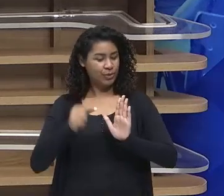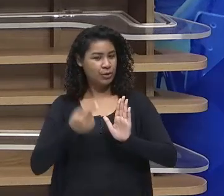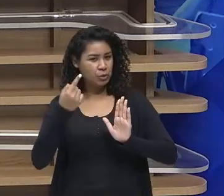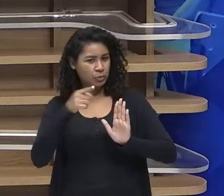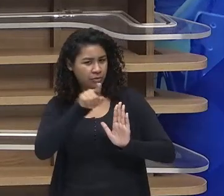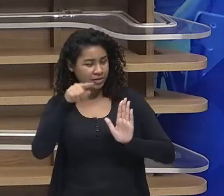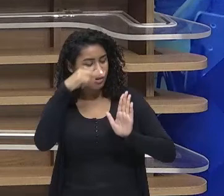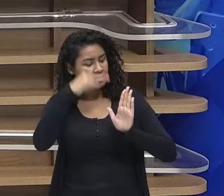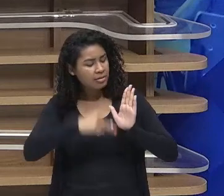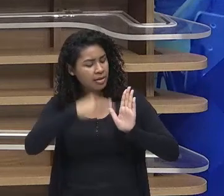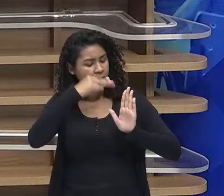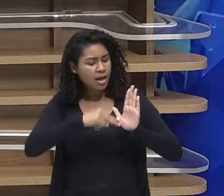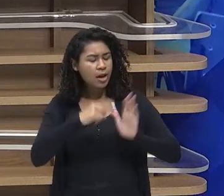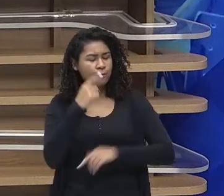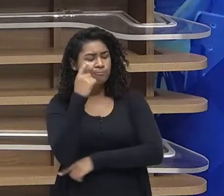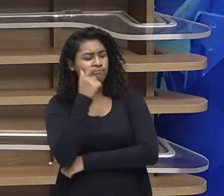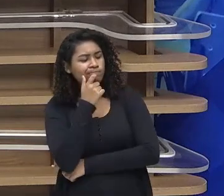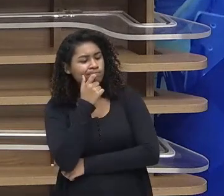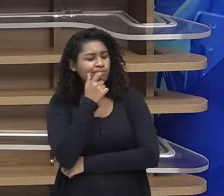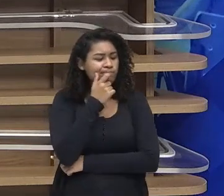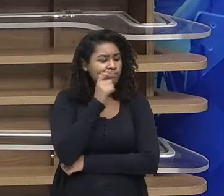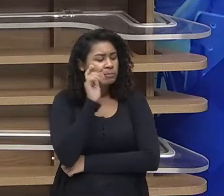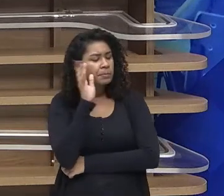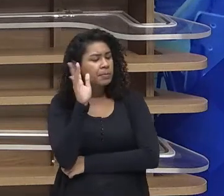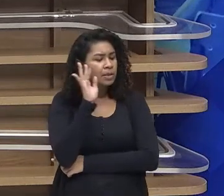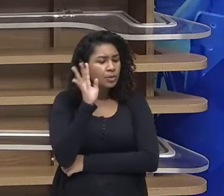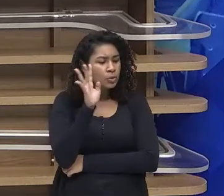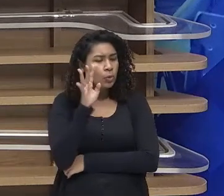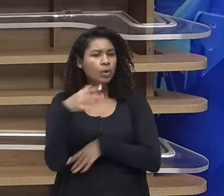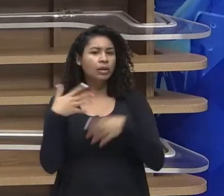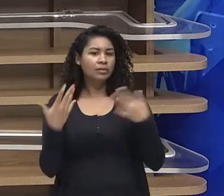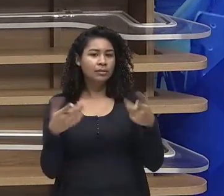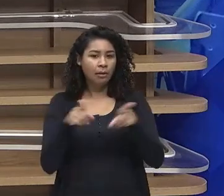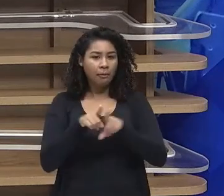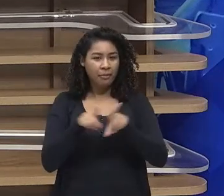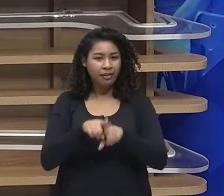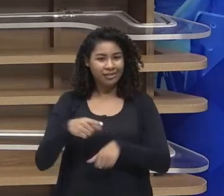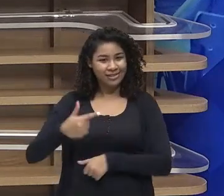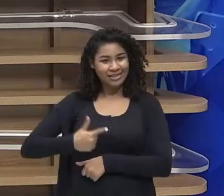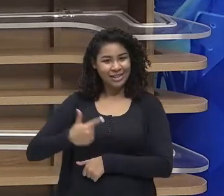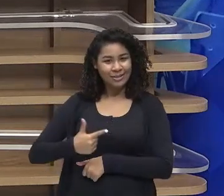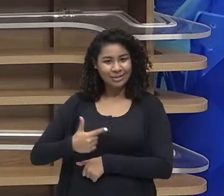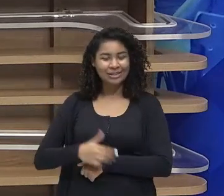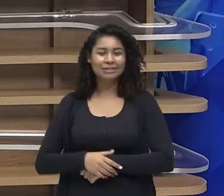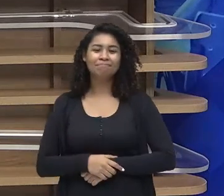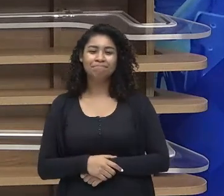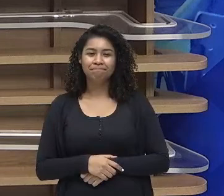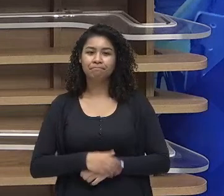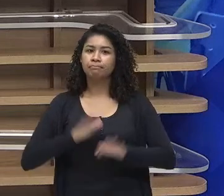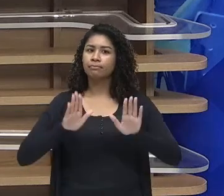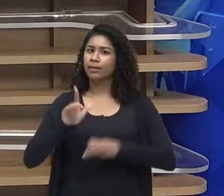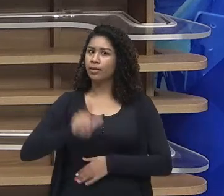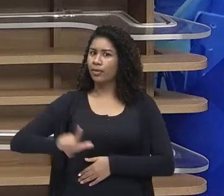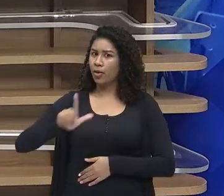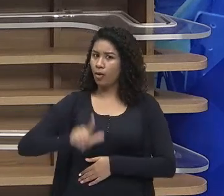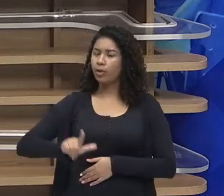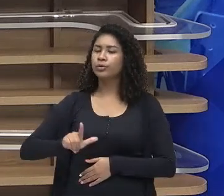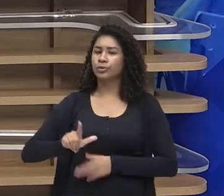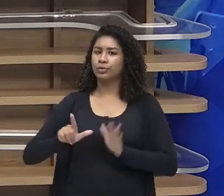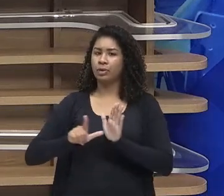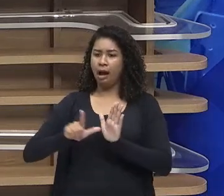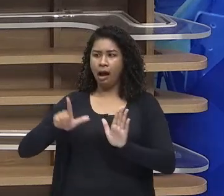Analisou, pensou com certeza e também pensou assim para a segunda questão. Agora, é claro, antes de nós comentarmos, antes